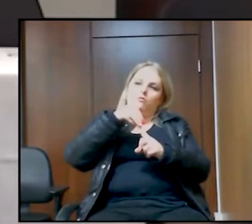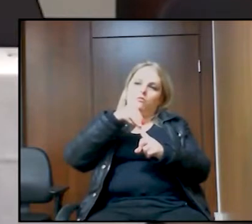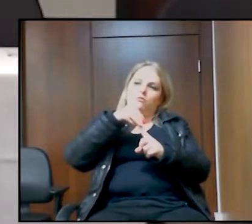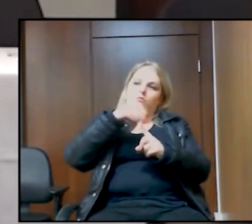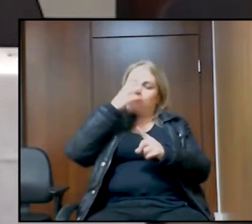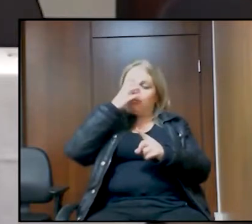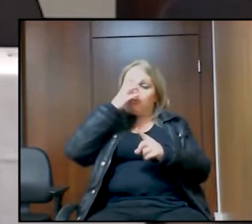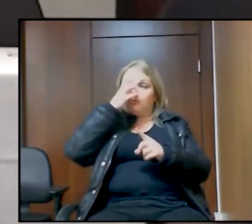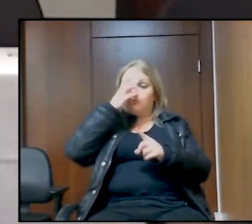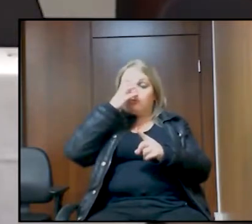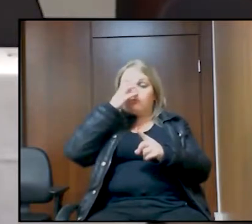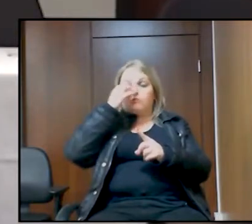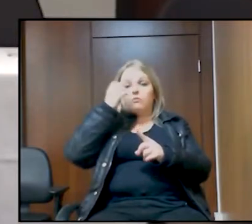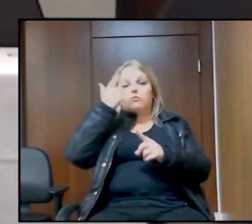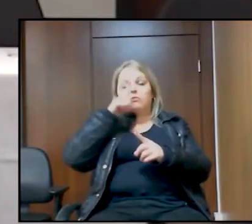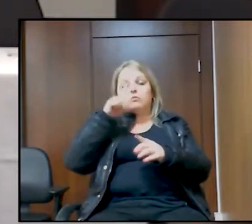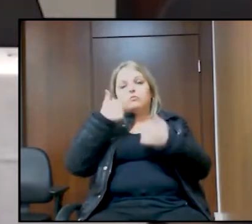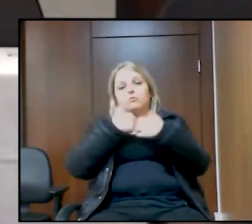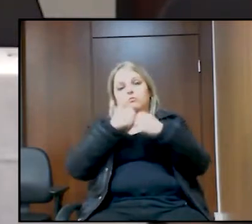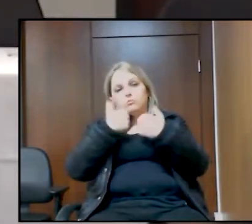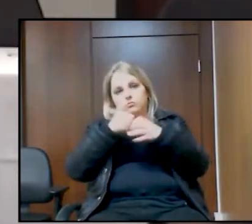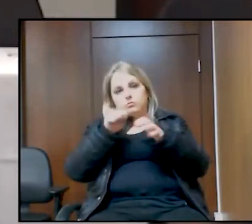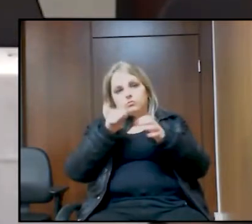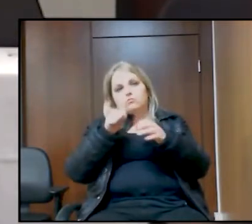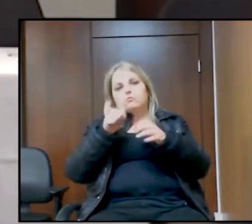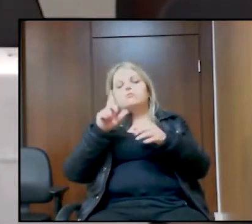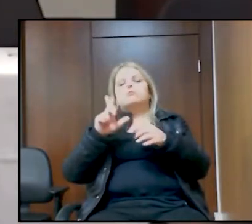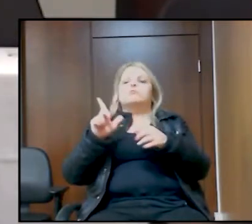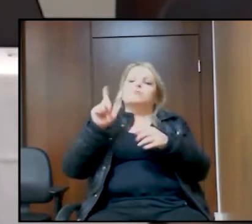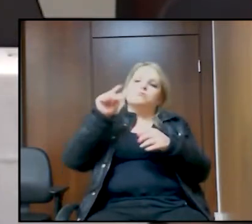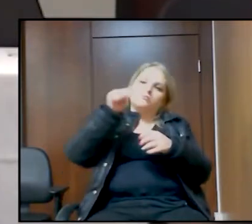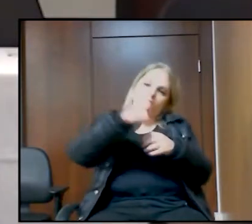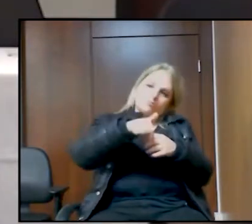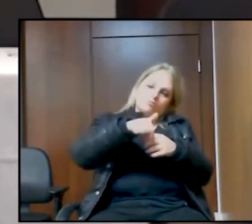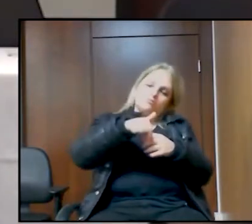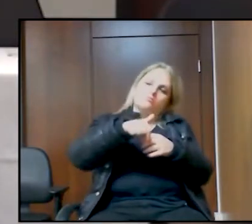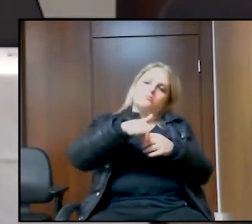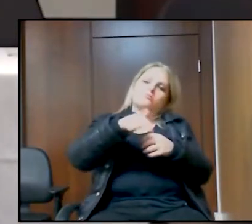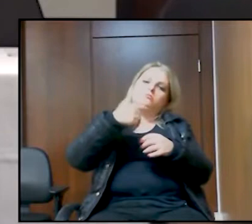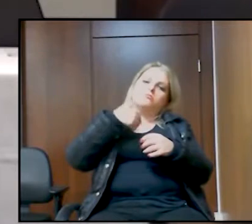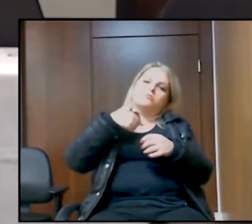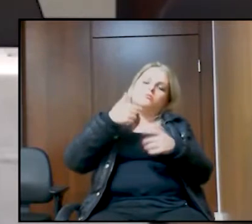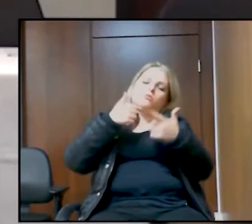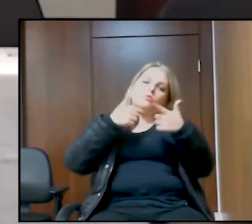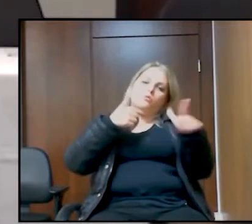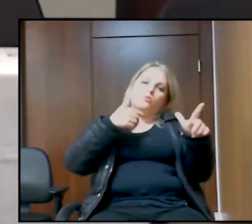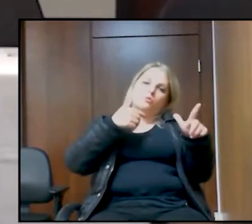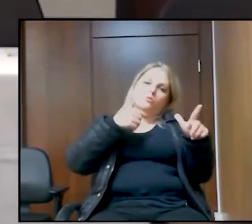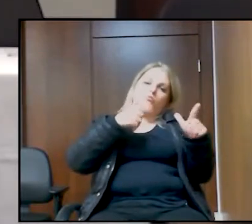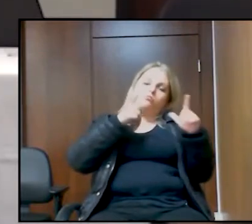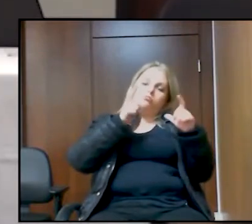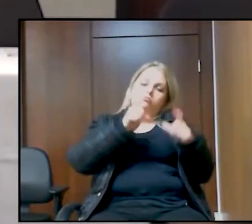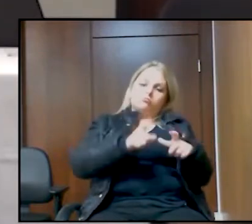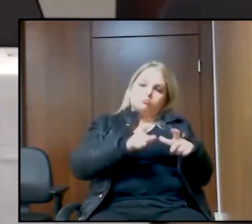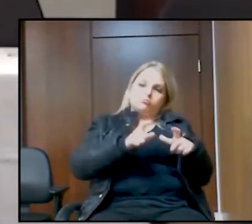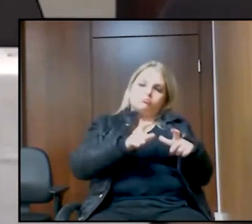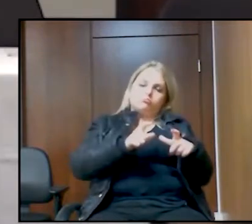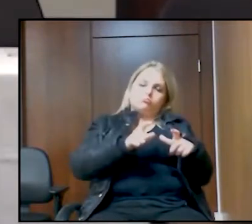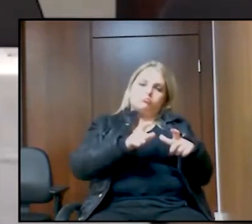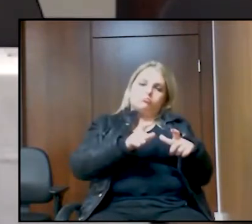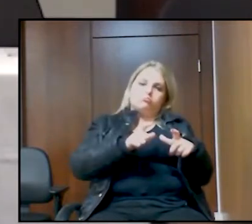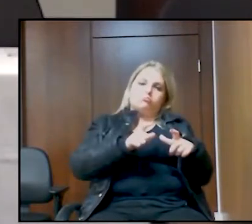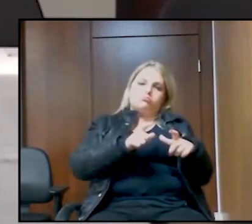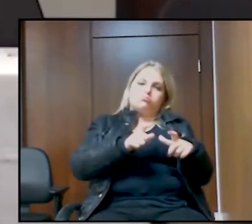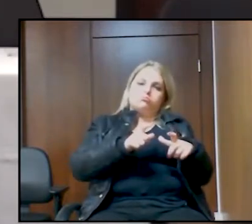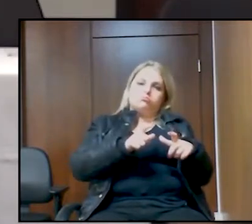o ônibus, utilizo o veículo, saio do veículo, chego a outro modal de